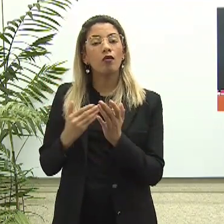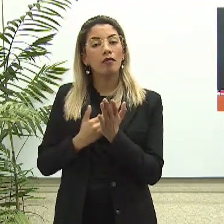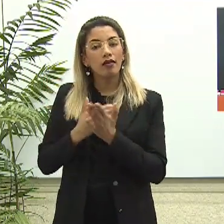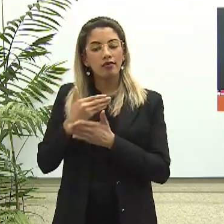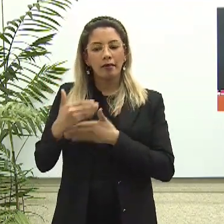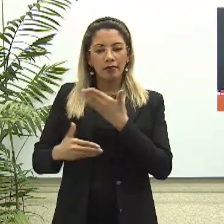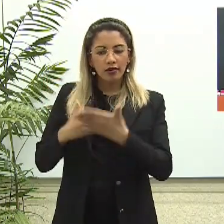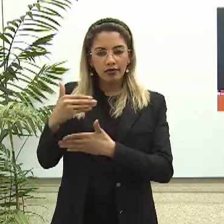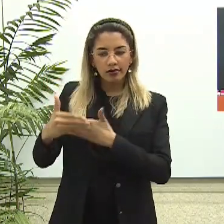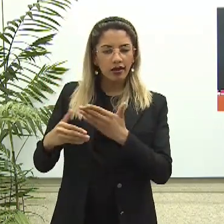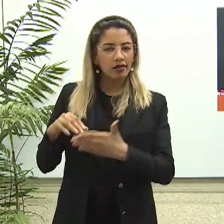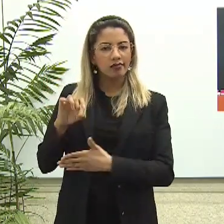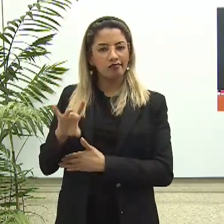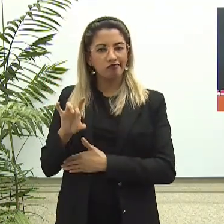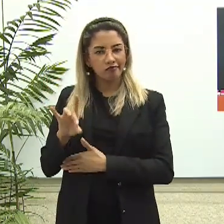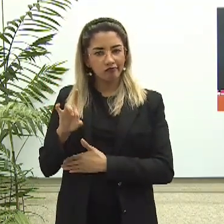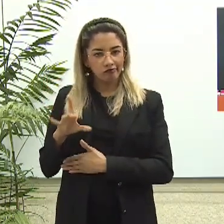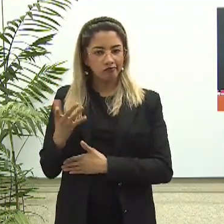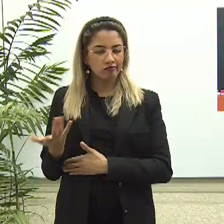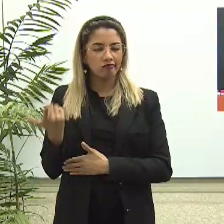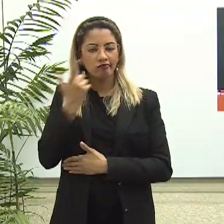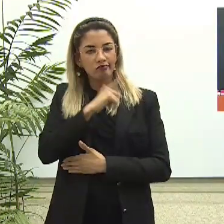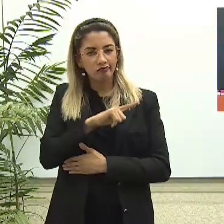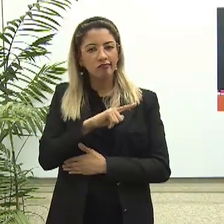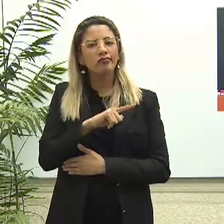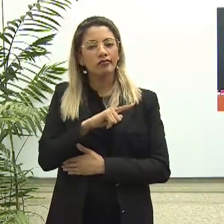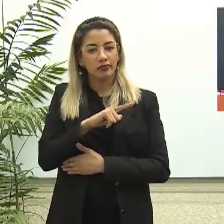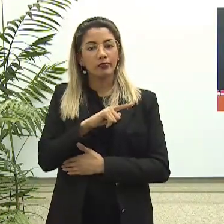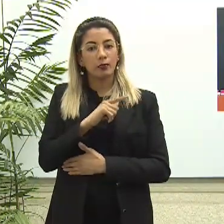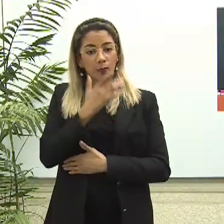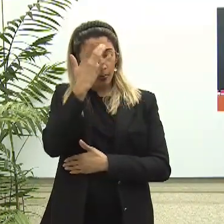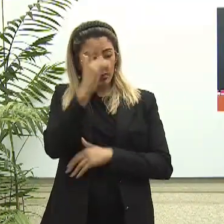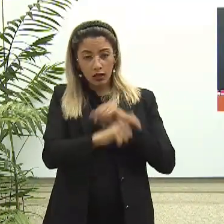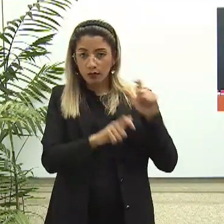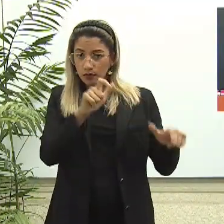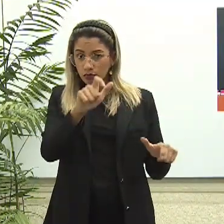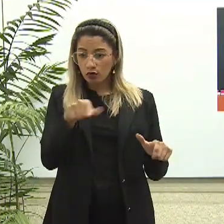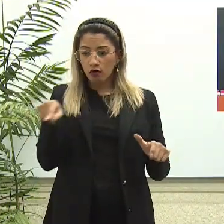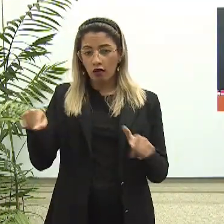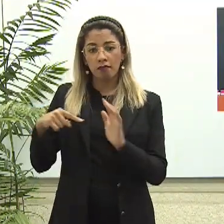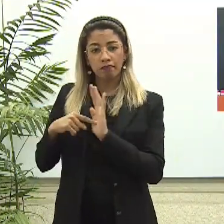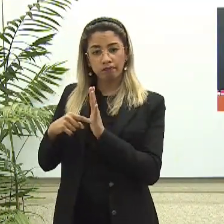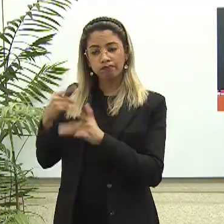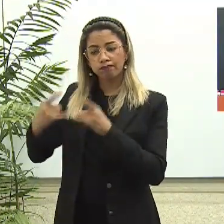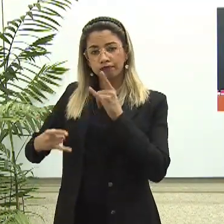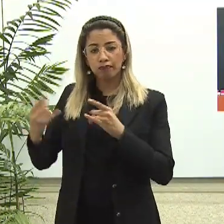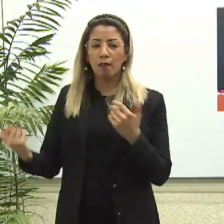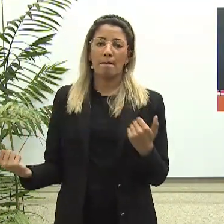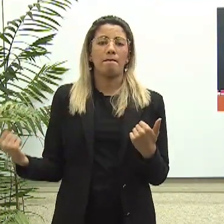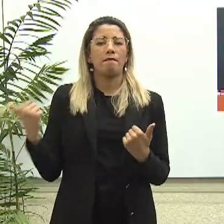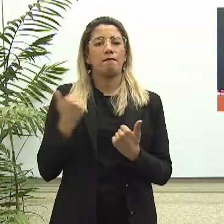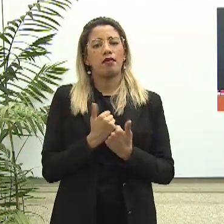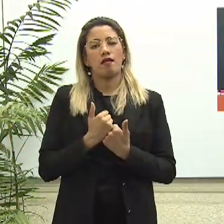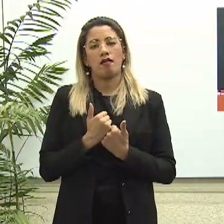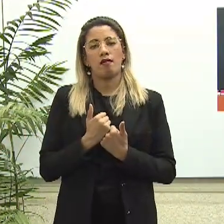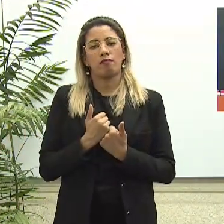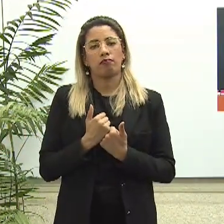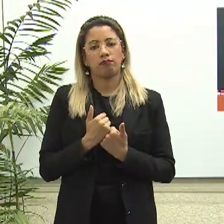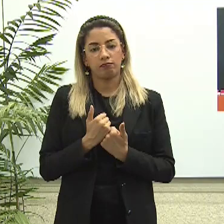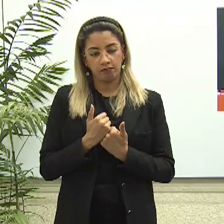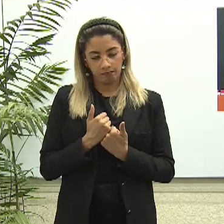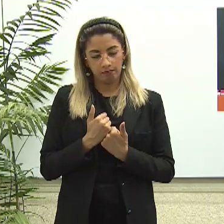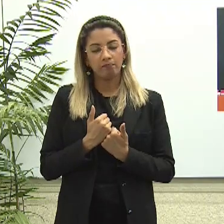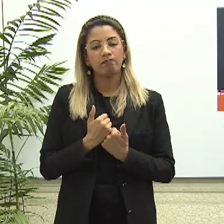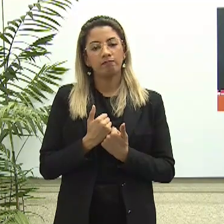processos para poder tirar o trabalhador e poder se reproduzir sem o trabalhador